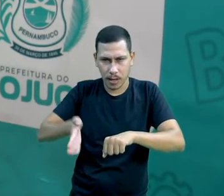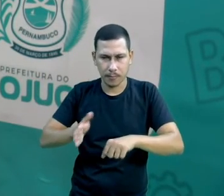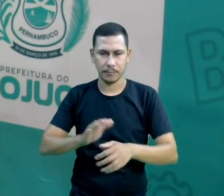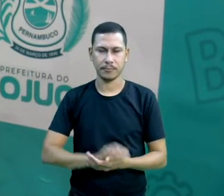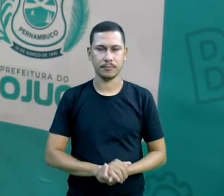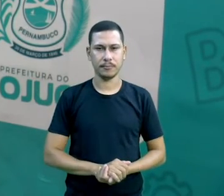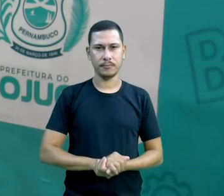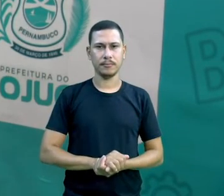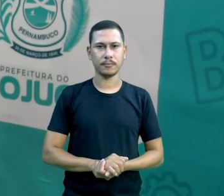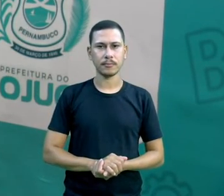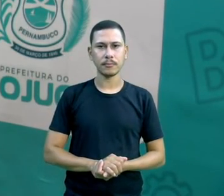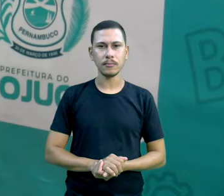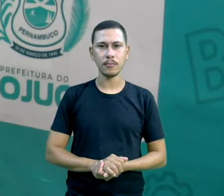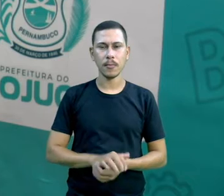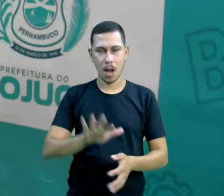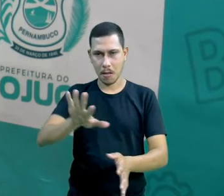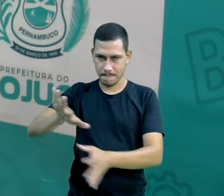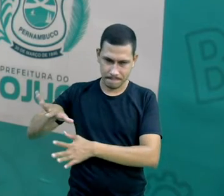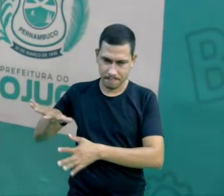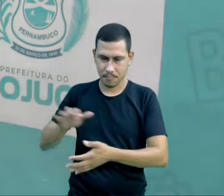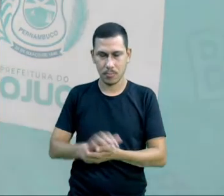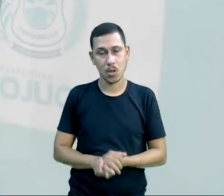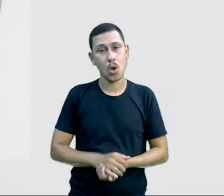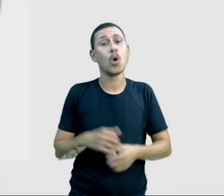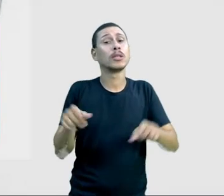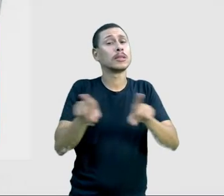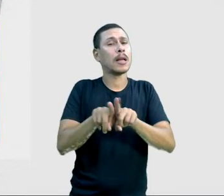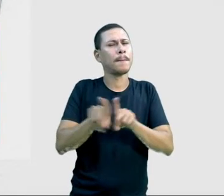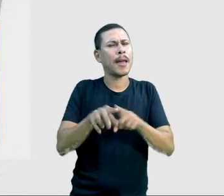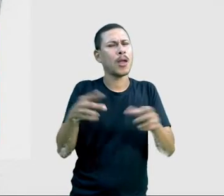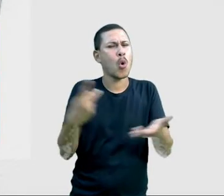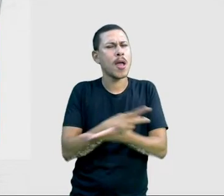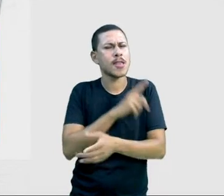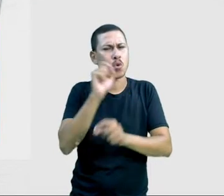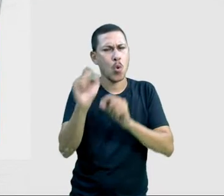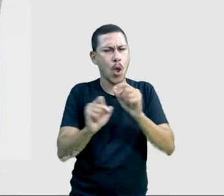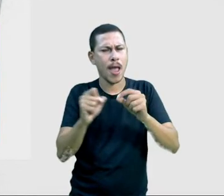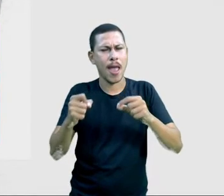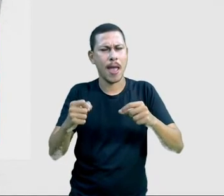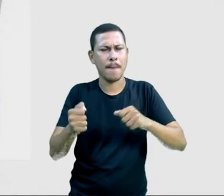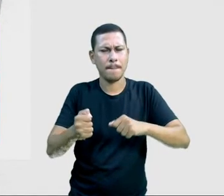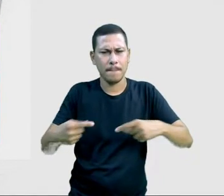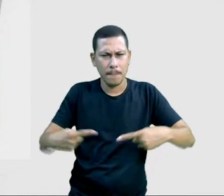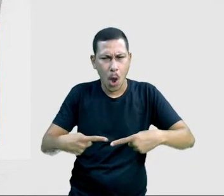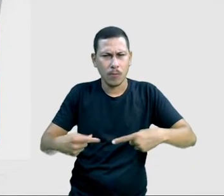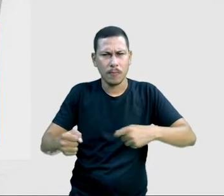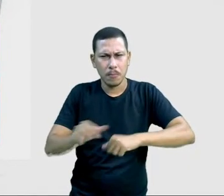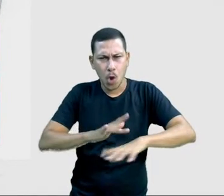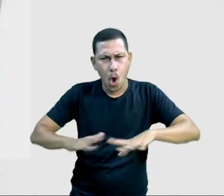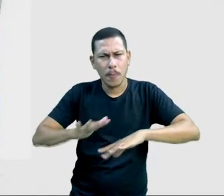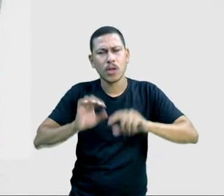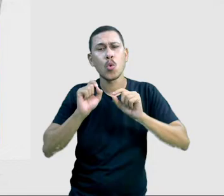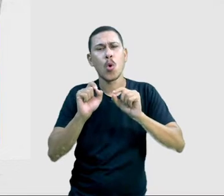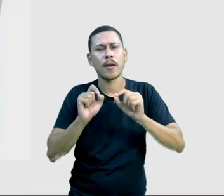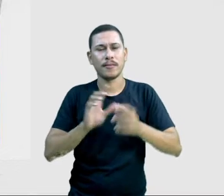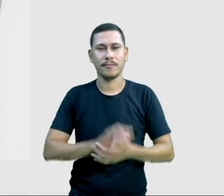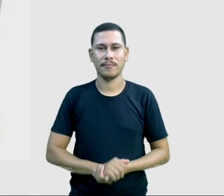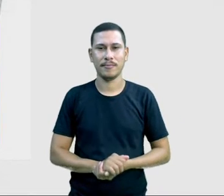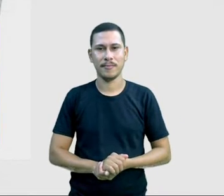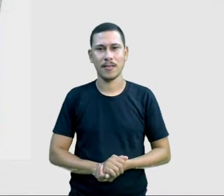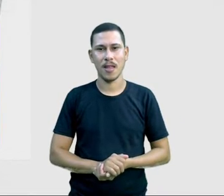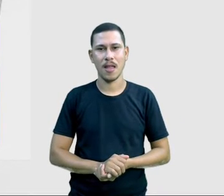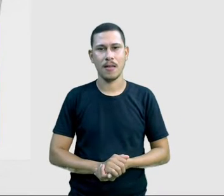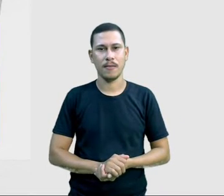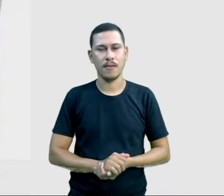Outra coisa também que está relacionada ao movimento das placas tectônicas é o vulcanismo, ou seja, quando os